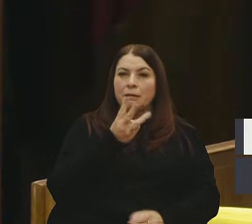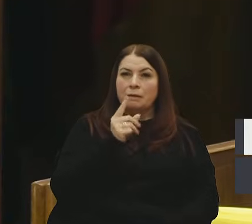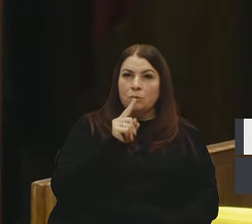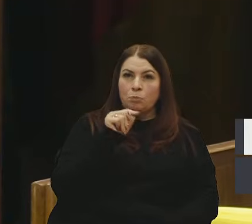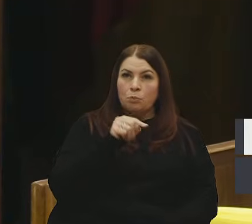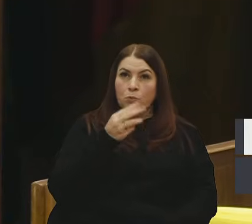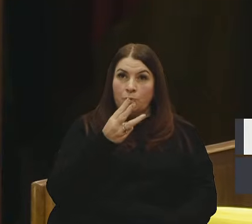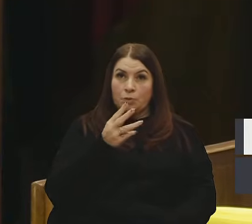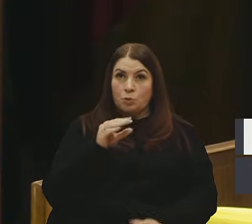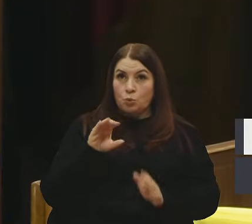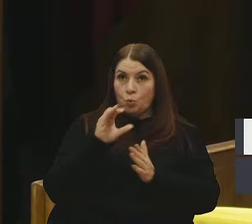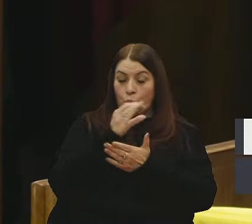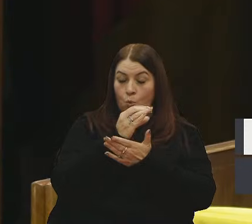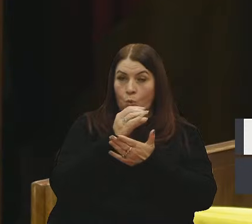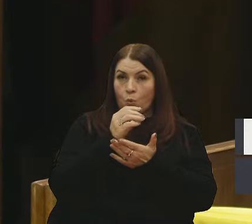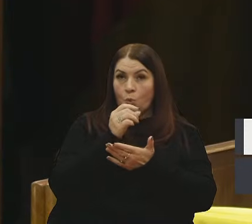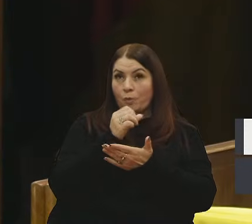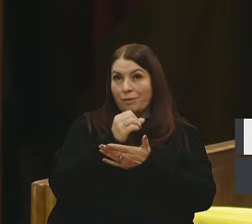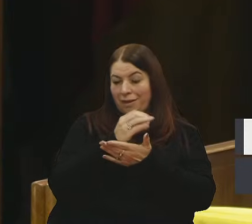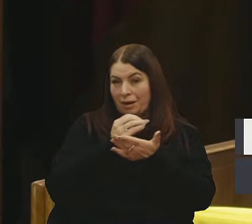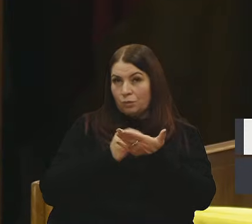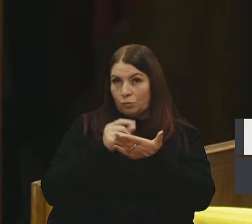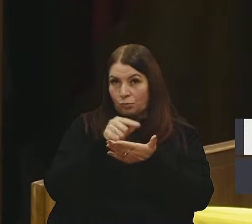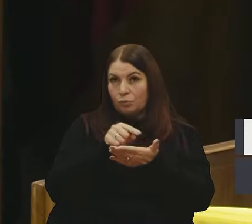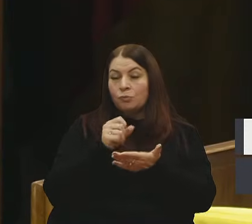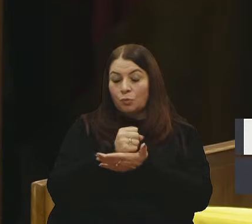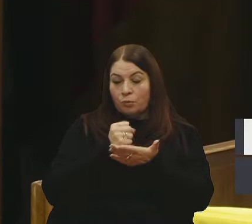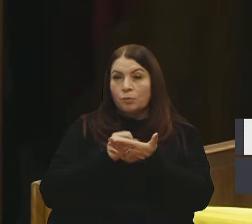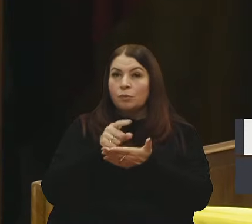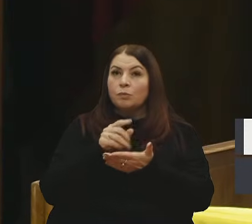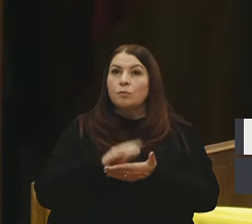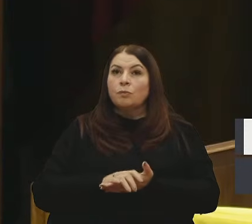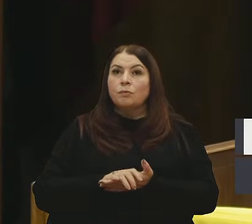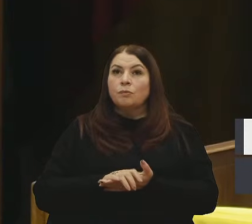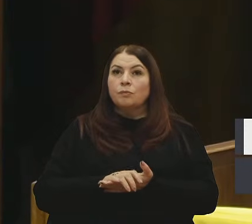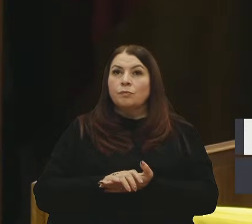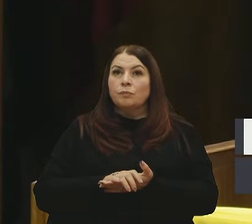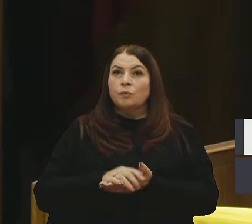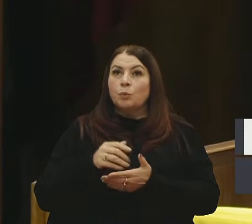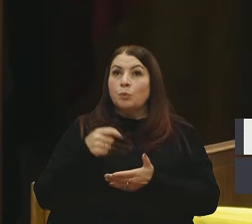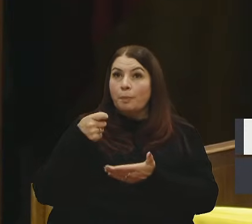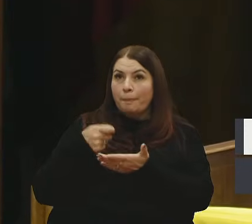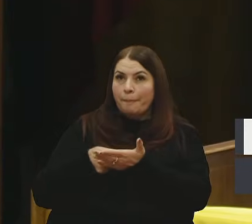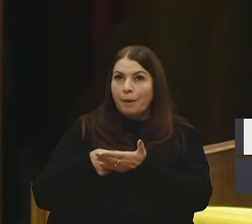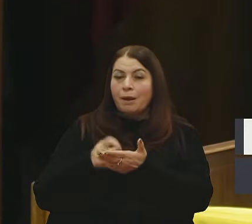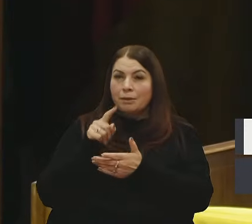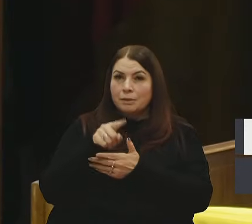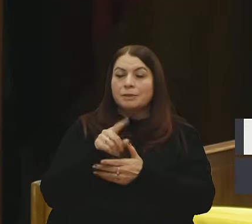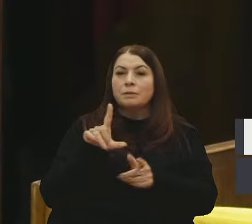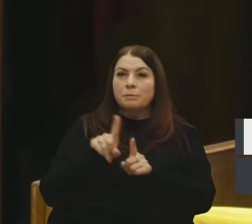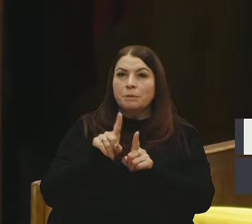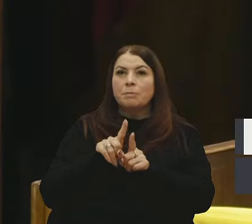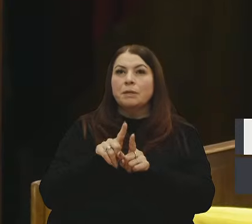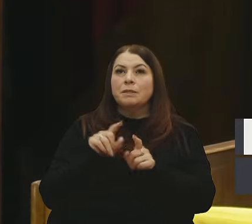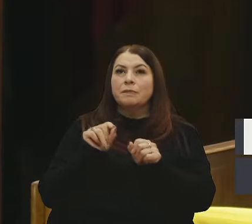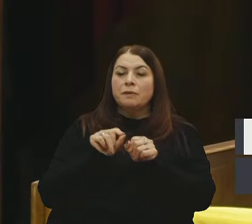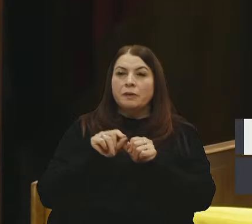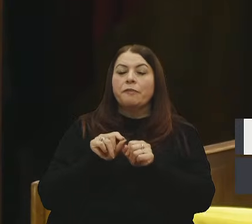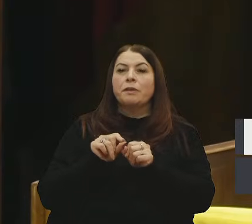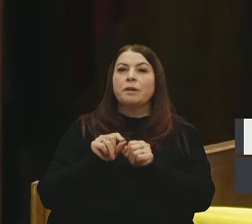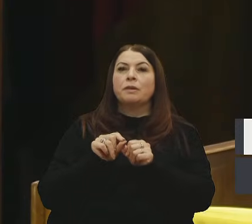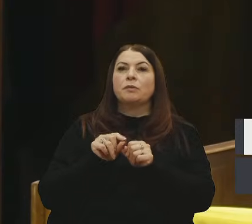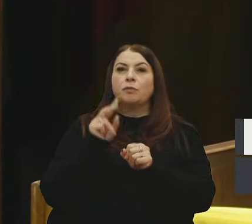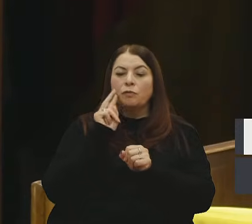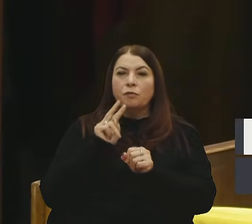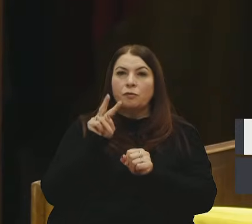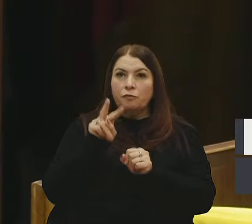do contrato, constitui a remuneração... o desembolso efetivo será realizado pelo